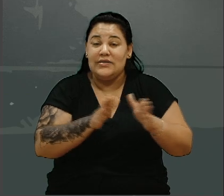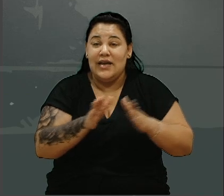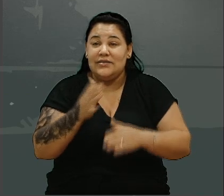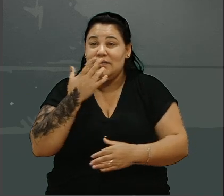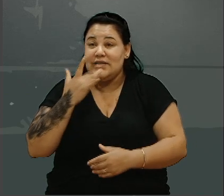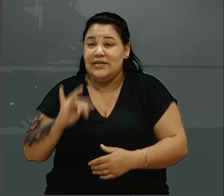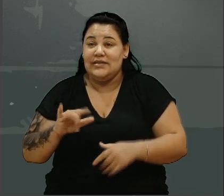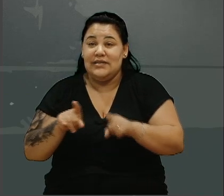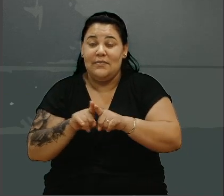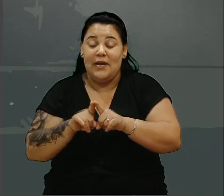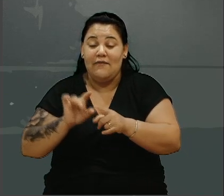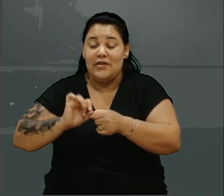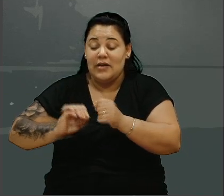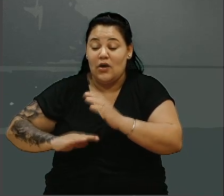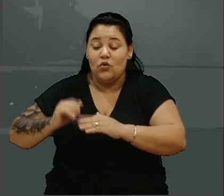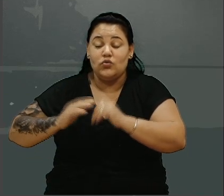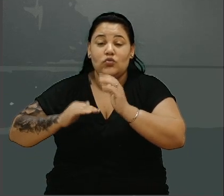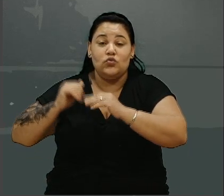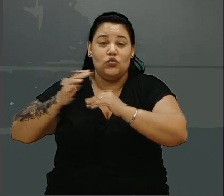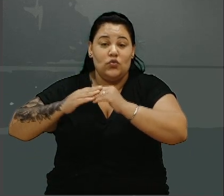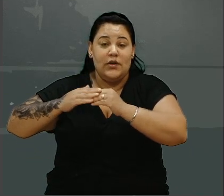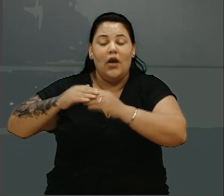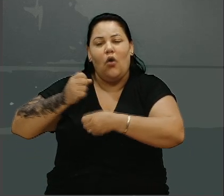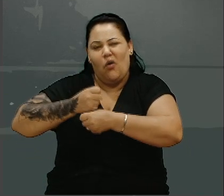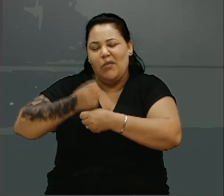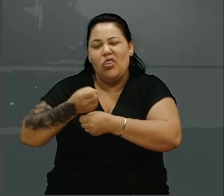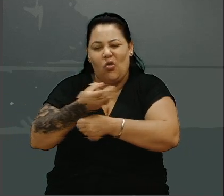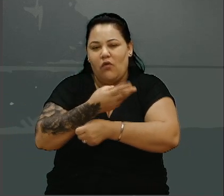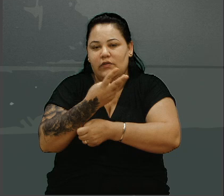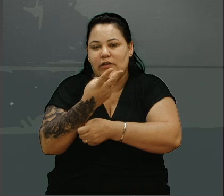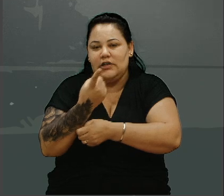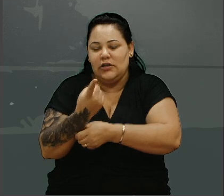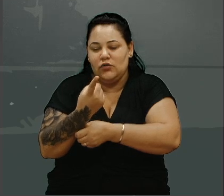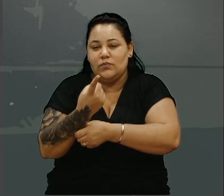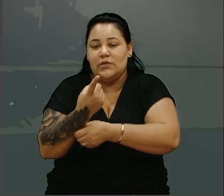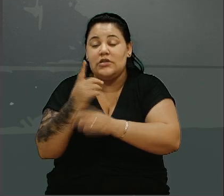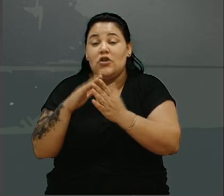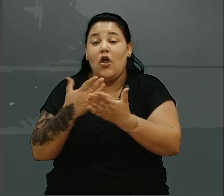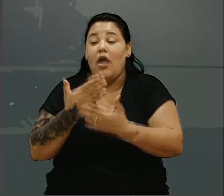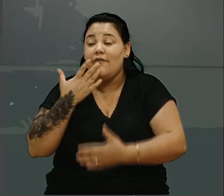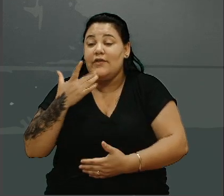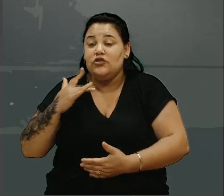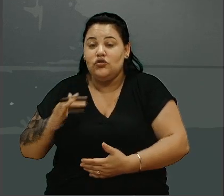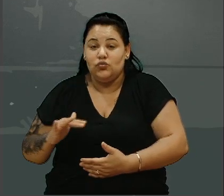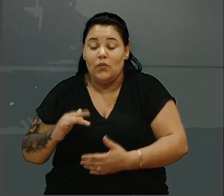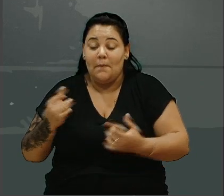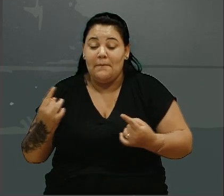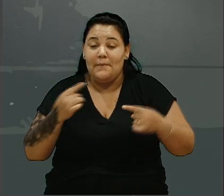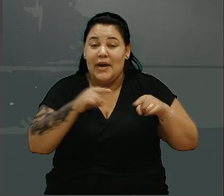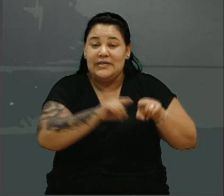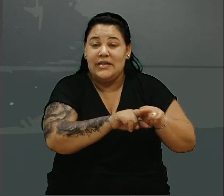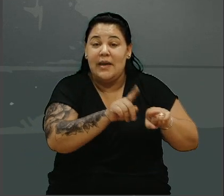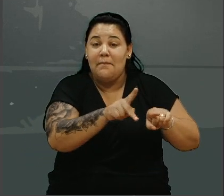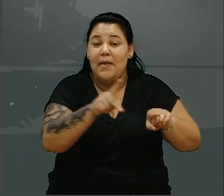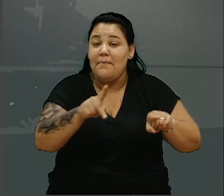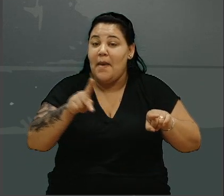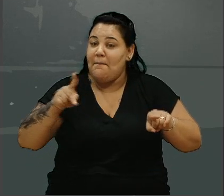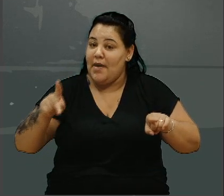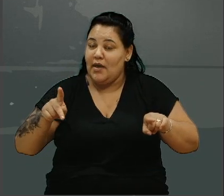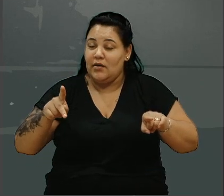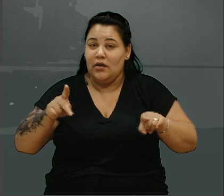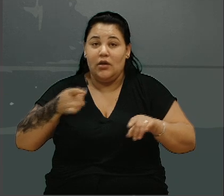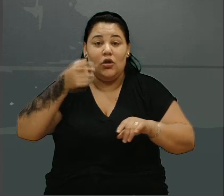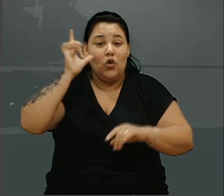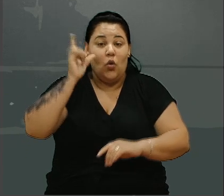com construção de 31 escolas infantis com parcerias públicos-privadas, que ontem o